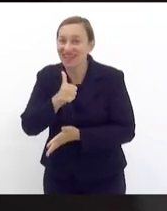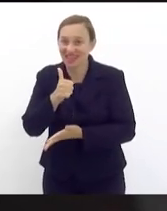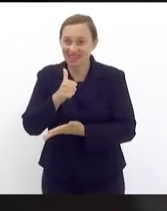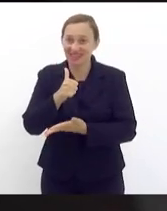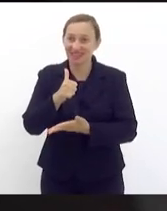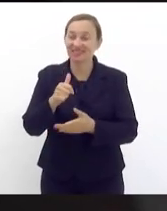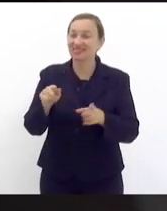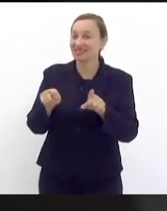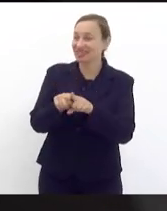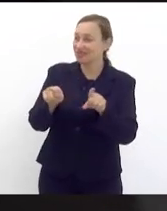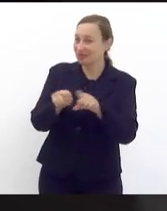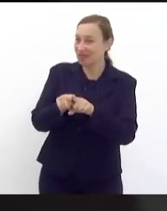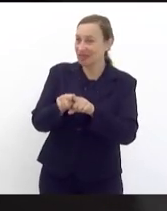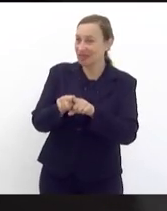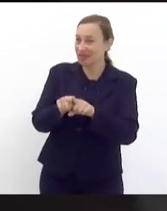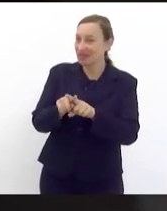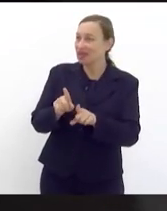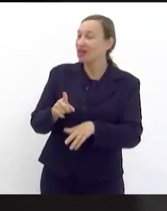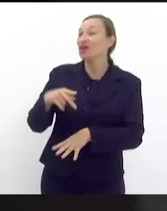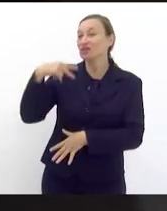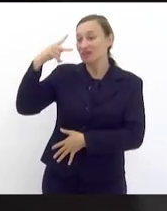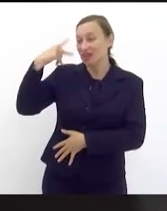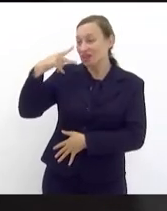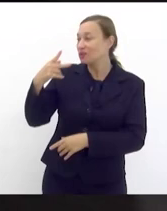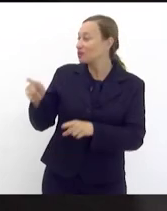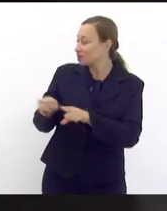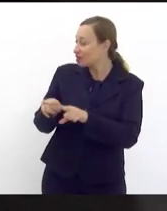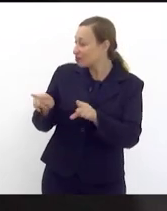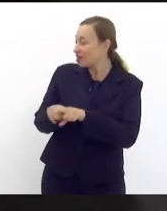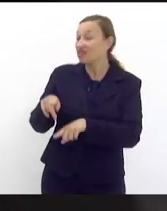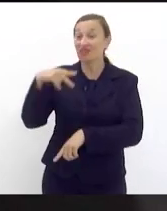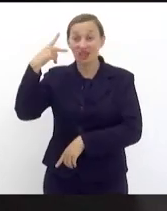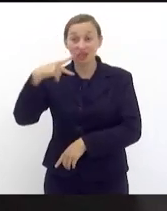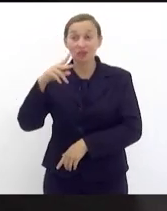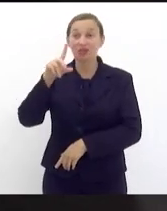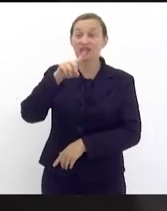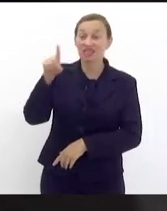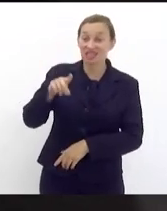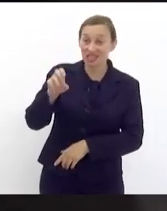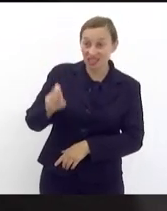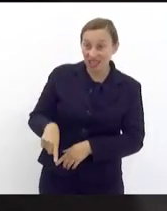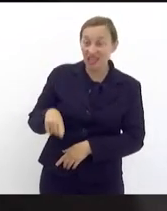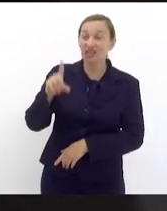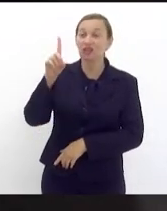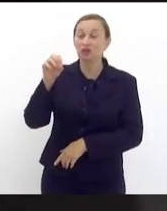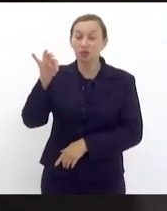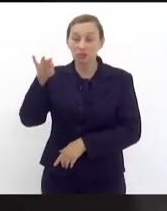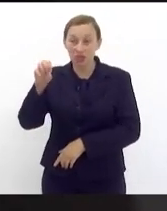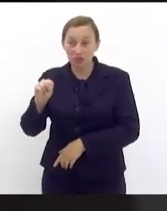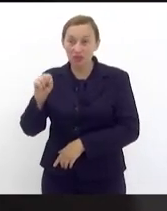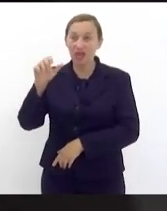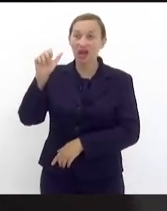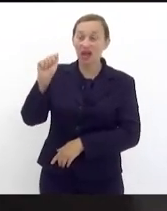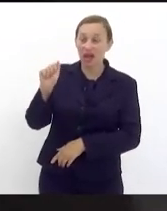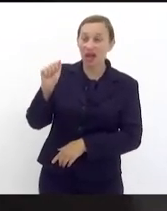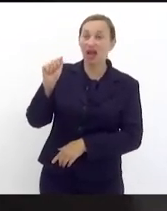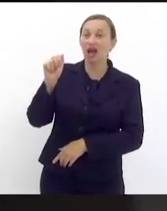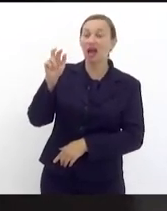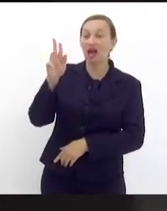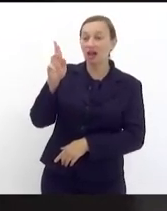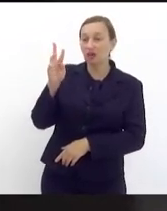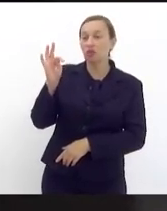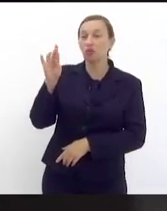legislativo também, né, ao vereador Zé Domingos, Haroldo, Fabinho,